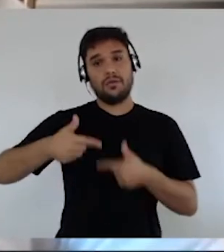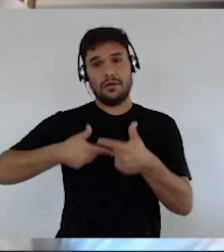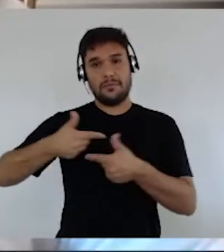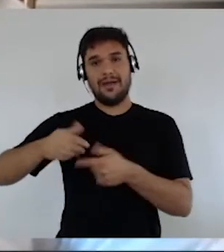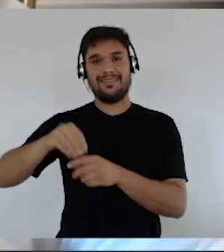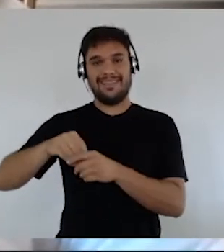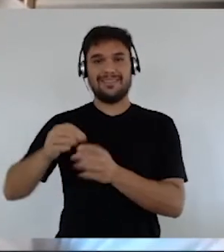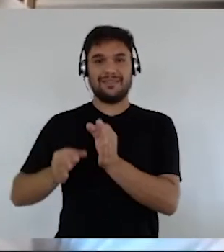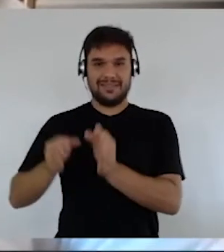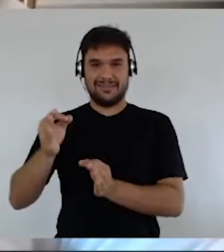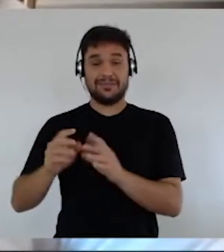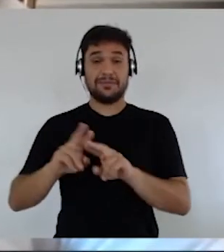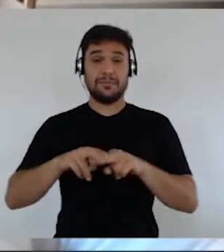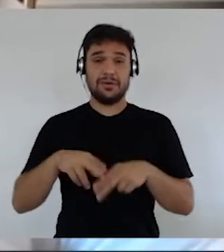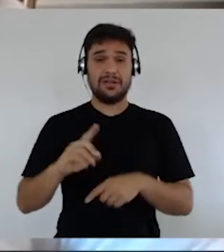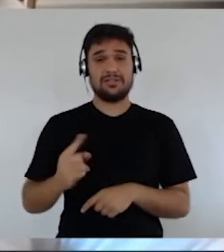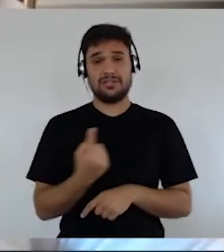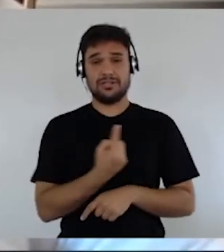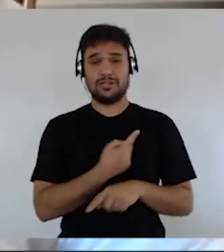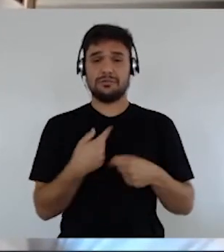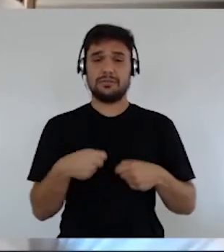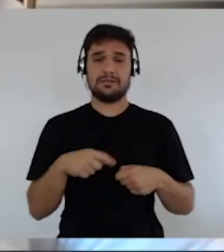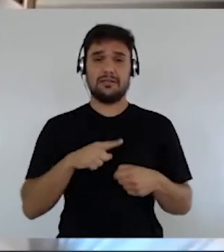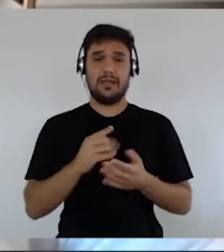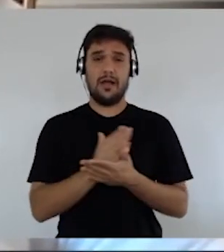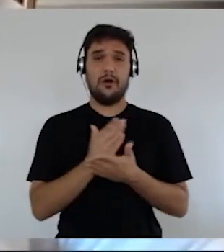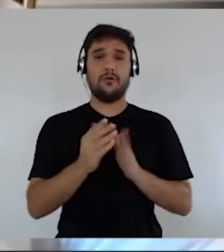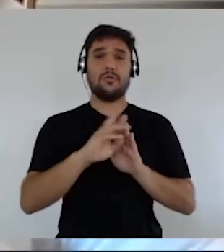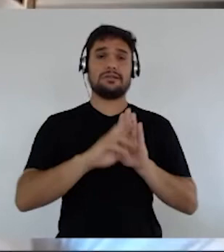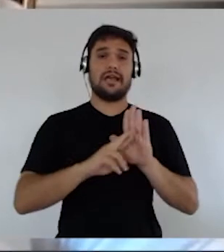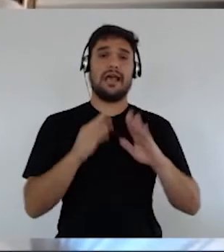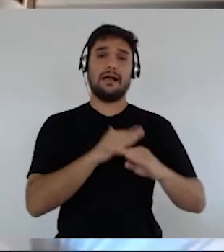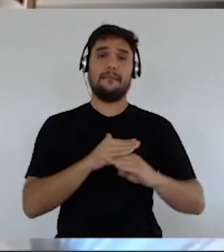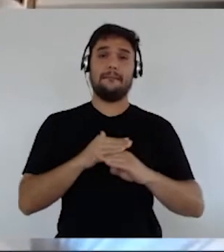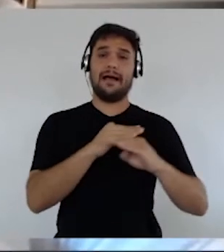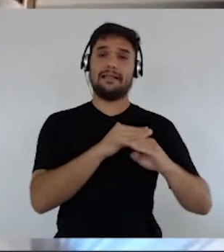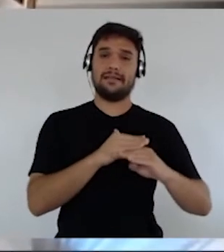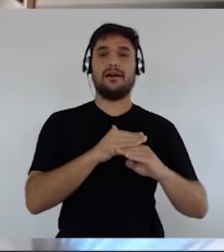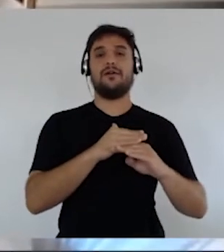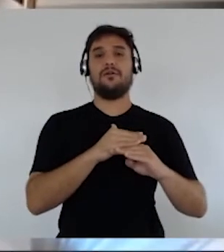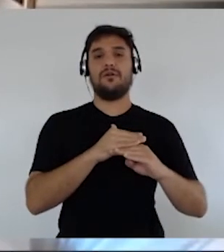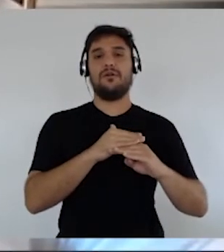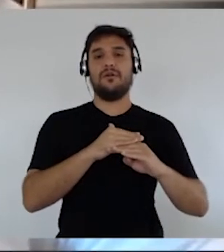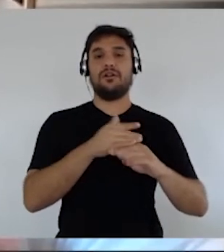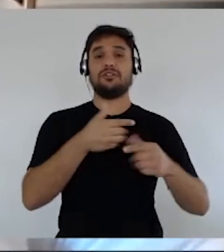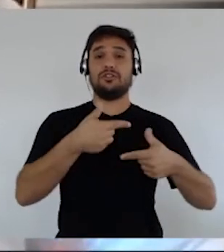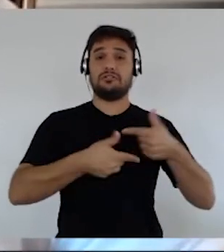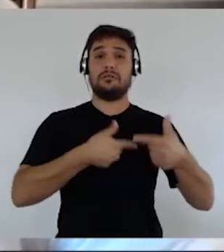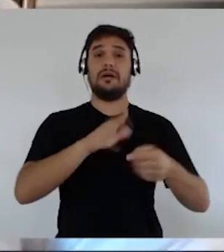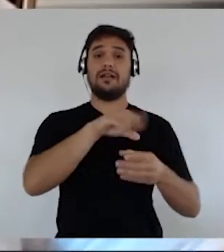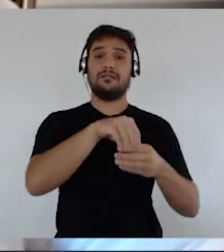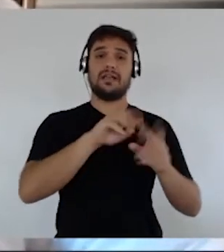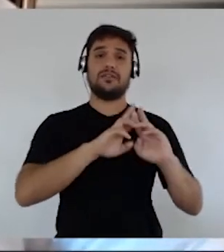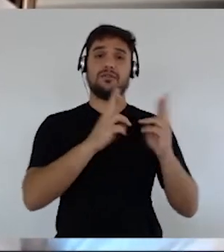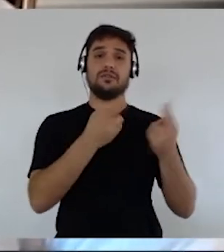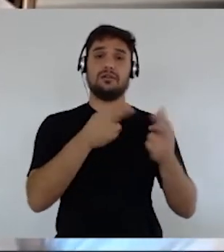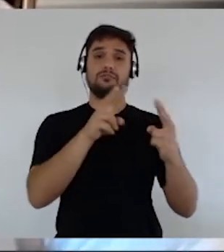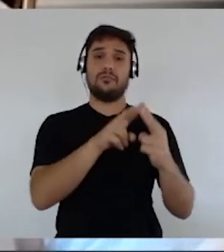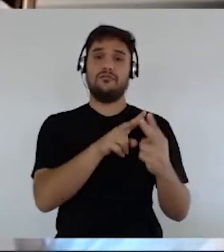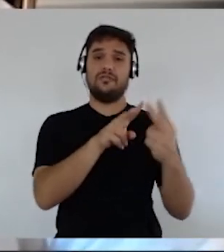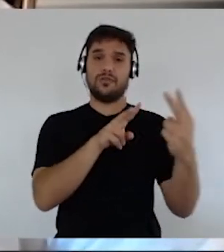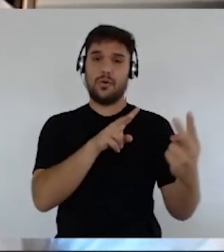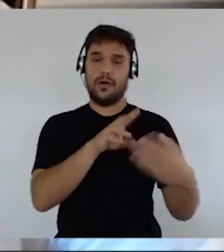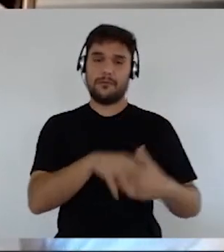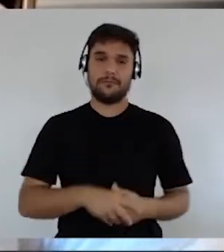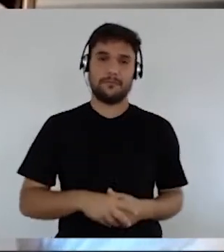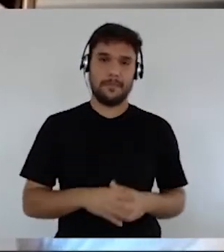tribunais. Por isso eu acho que temos que ter aqui alguns parâmetros de atuação e padronização de atuação junto das audiências